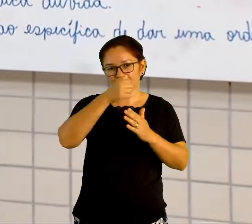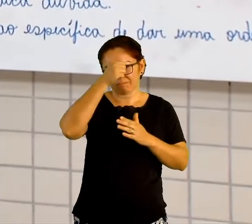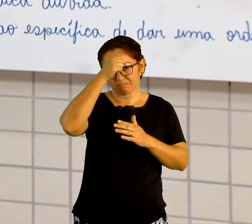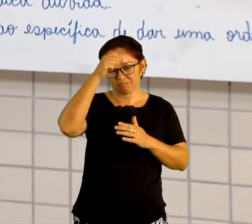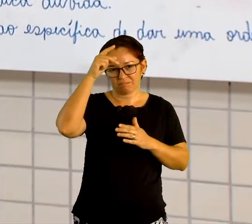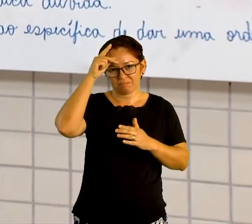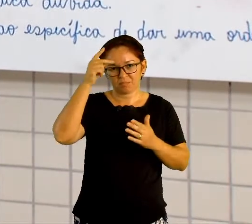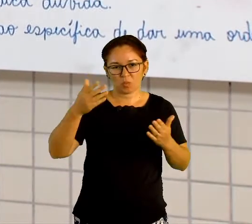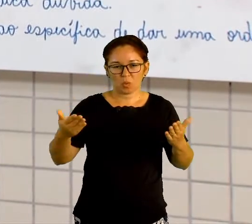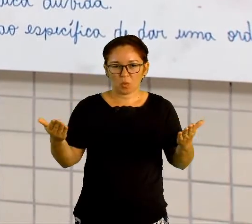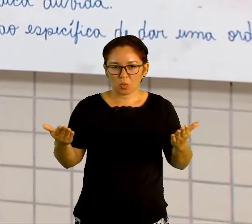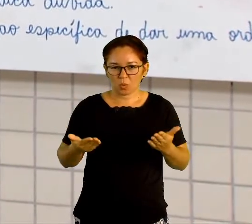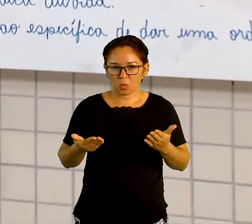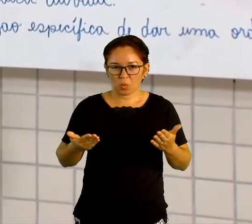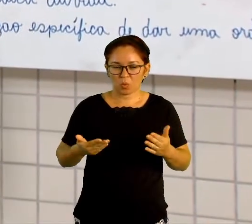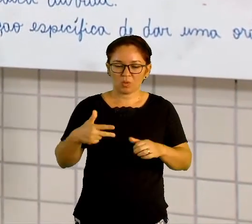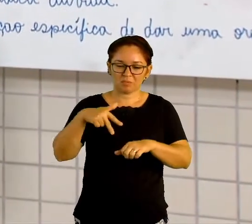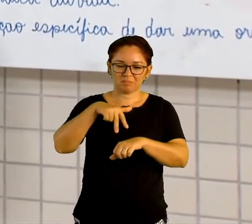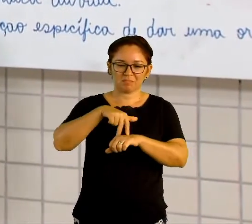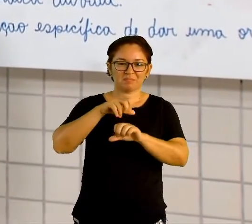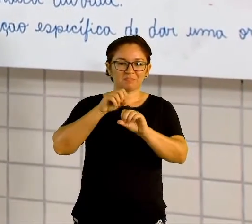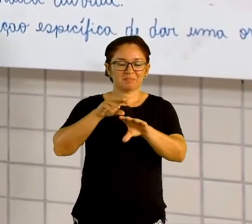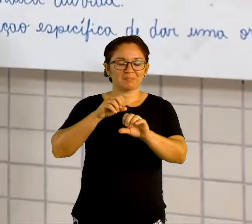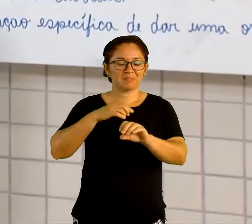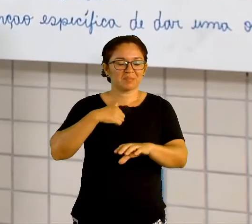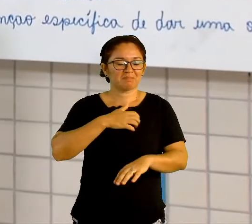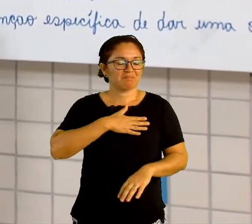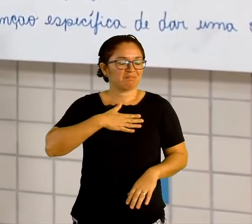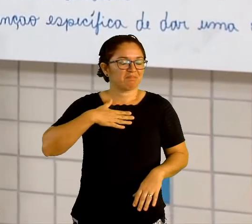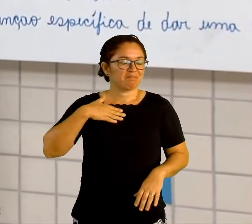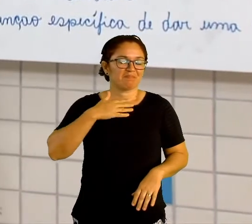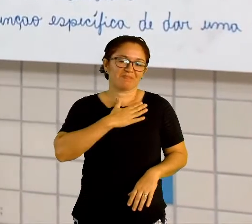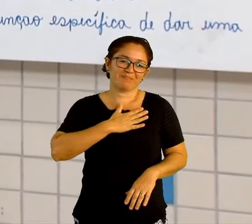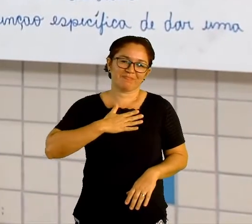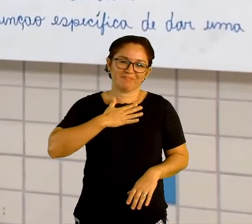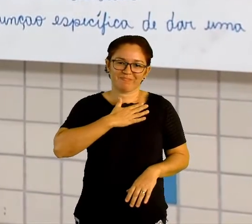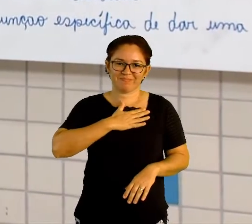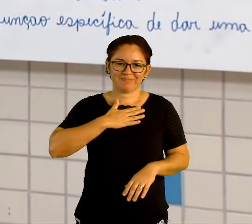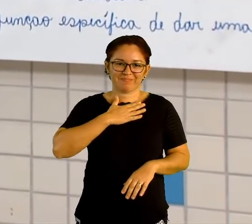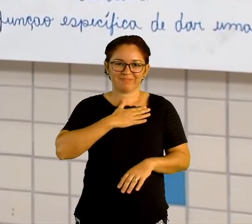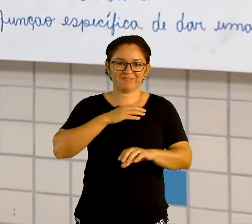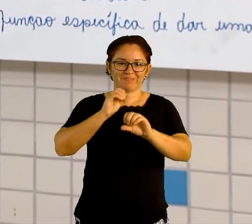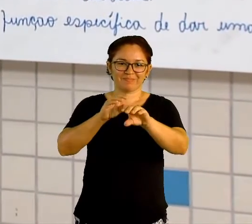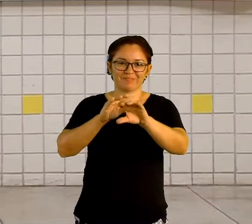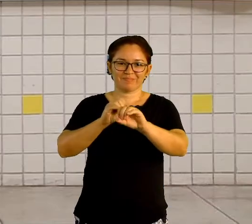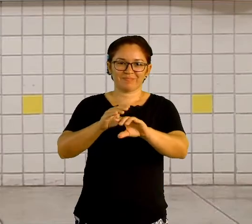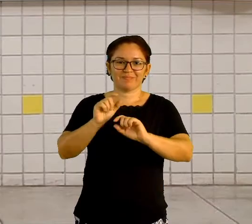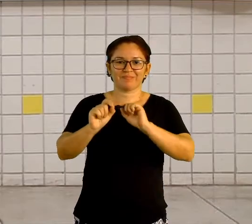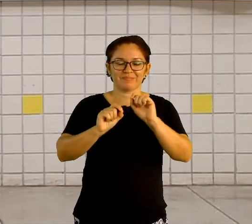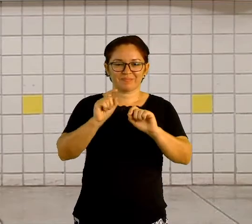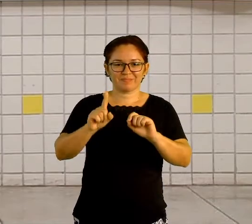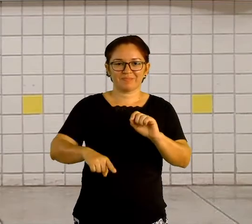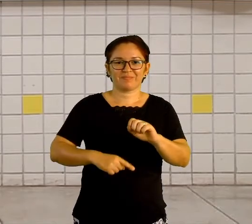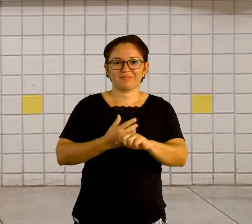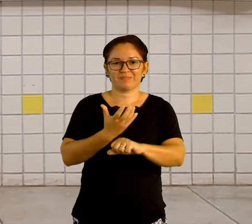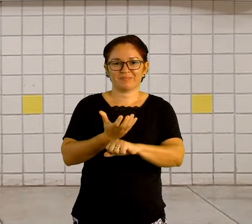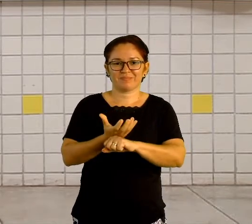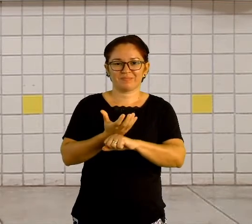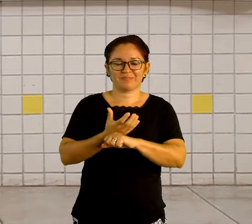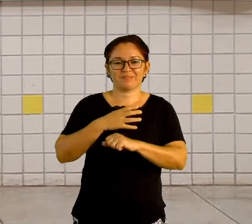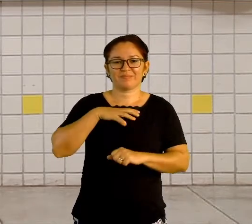estar aqui com vocês para mais uma aula do nosso componente curricular de língua portuguesa. Estaremos falando